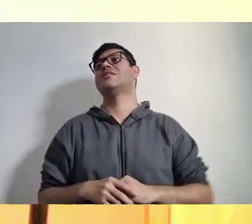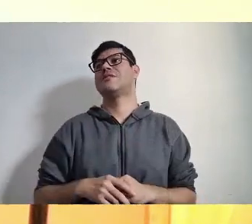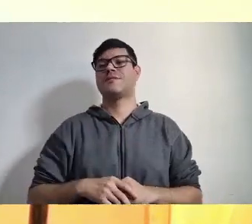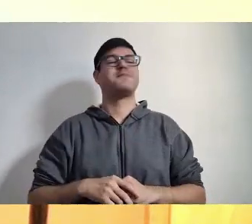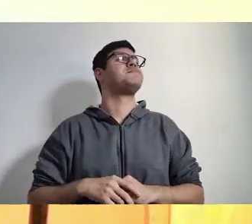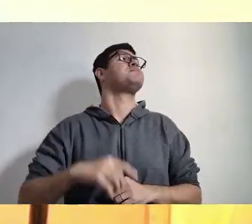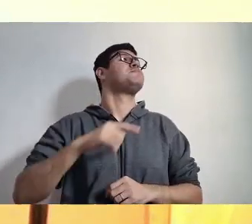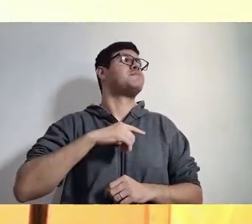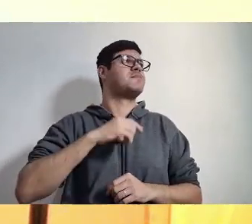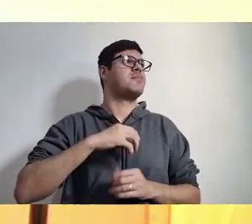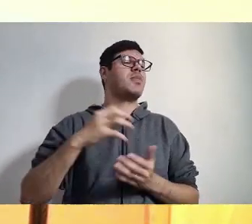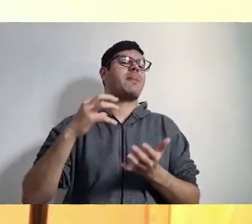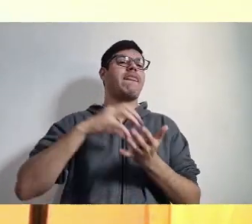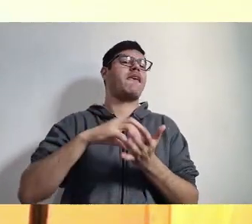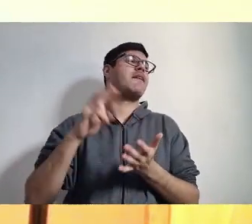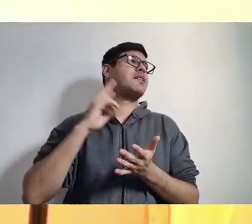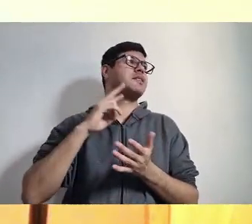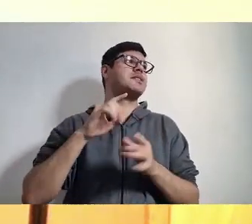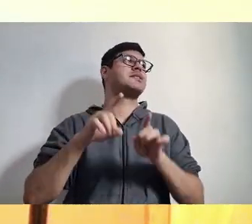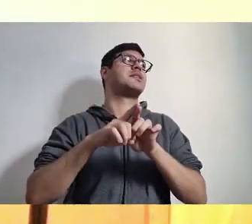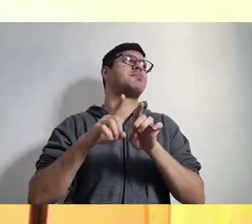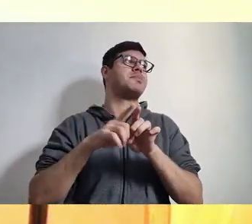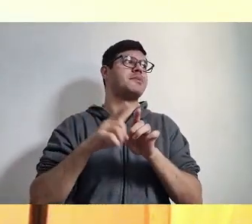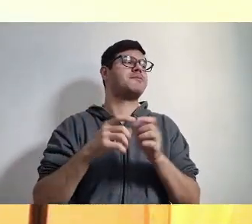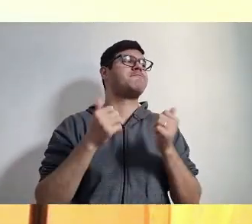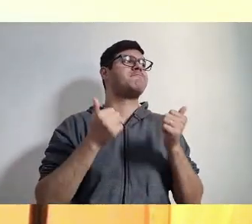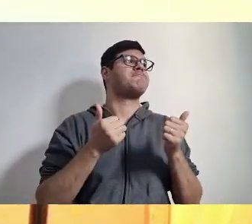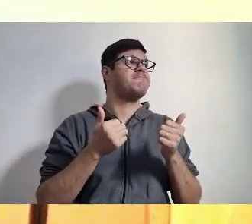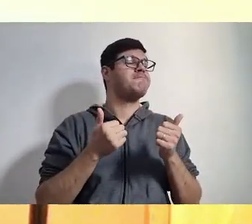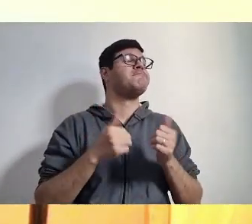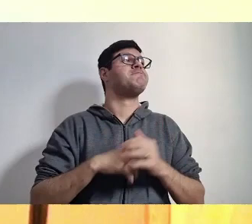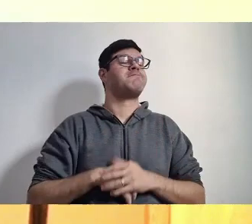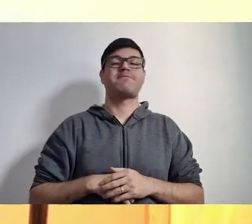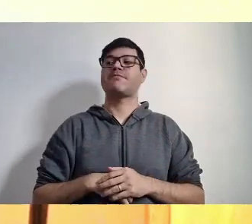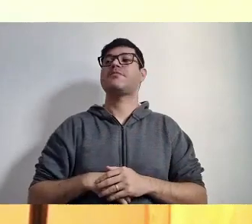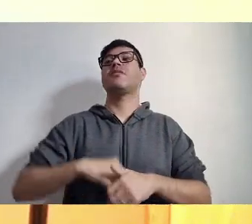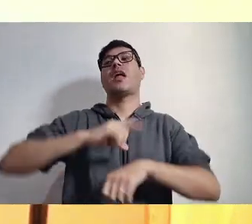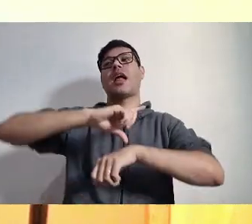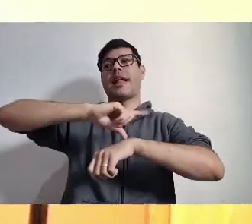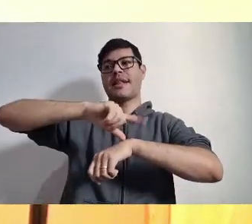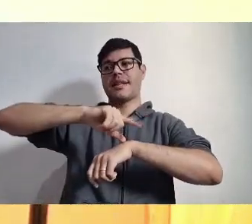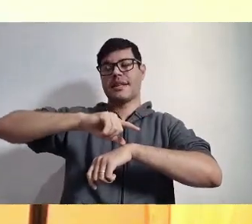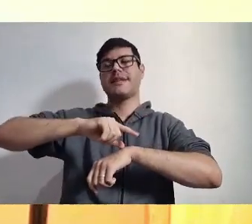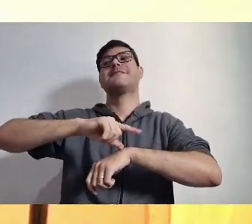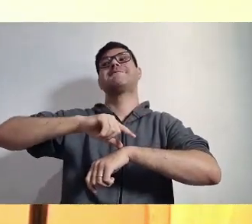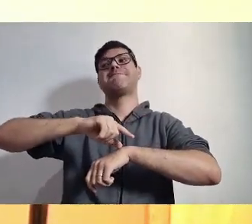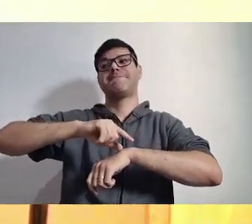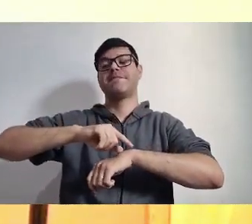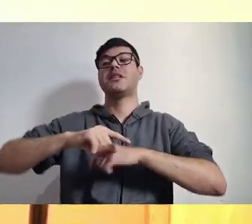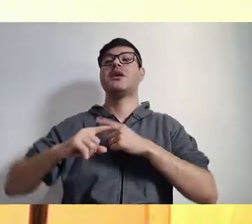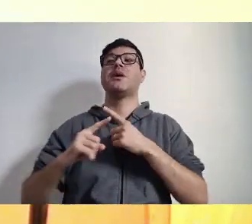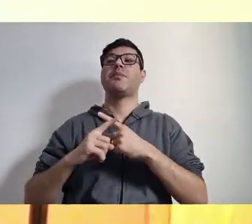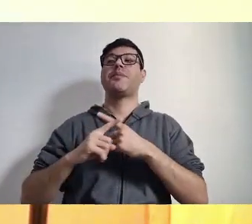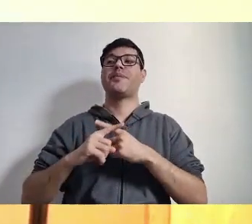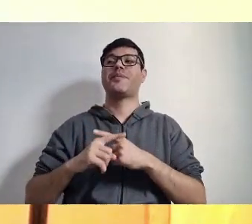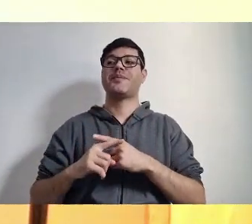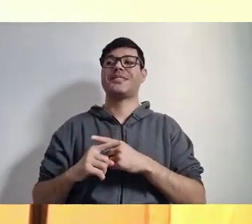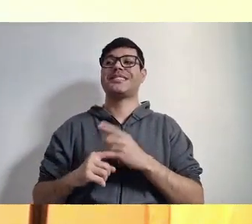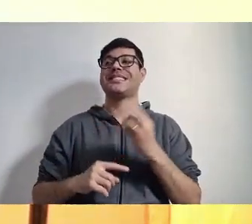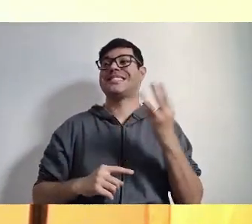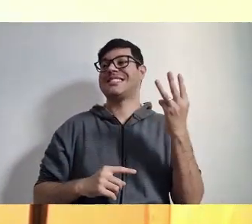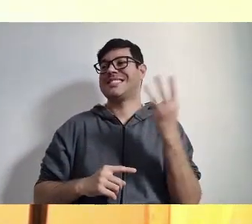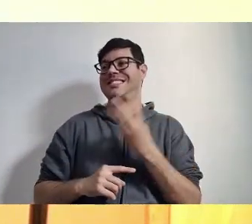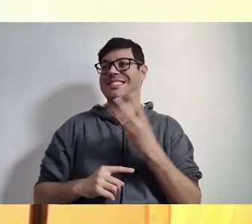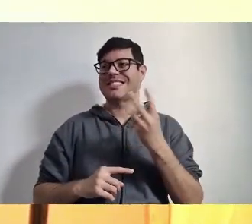uma realidade. Não é isso? É uma realidade. Então, isso atrasa tudo, né? Atrasa. Se fosse terceirizado, não. Aliás, terceirizado